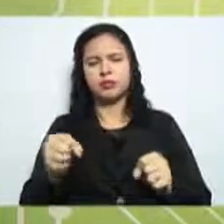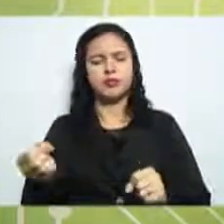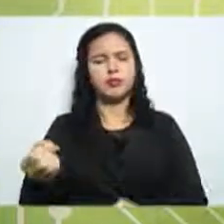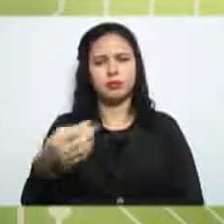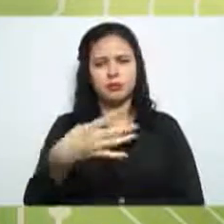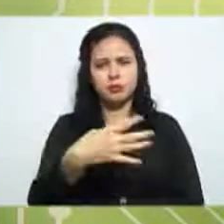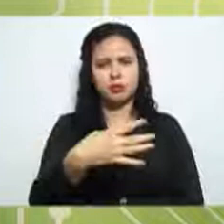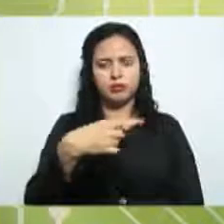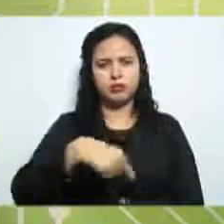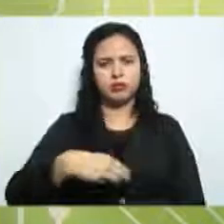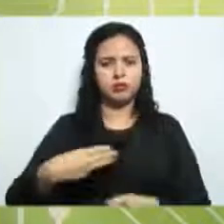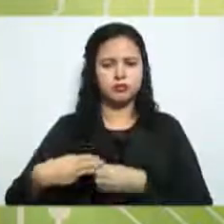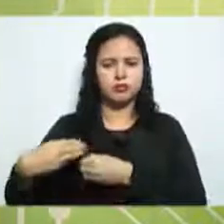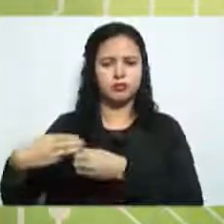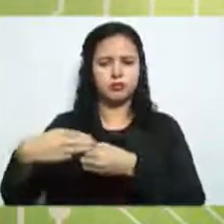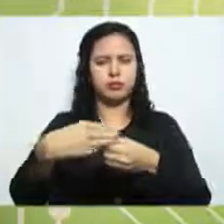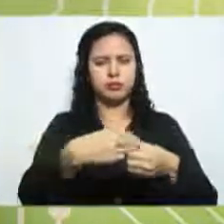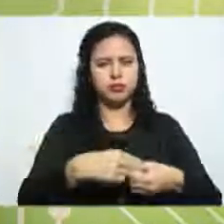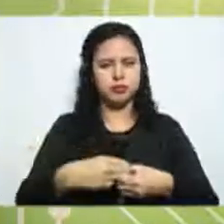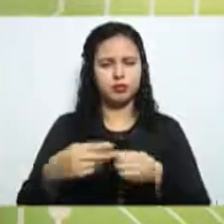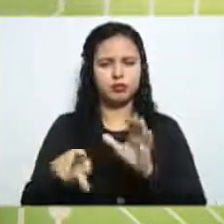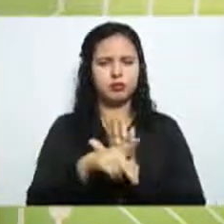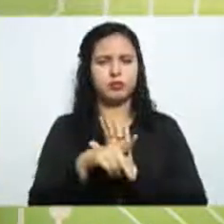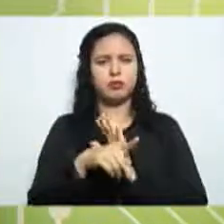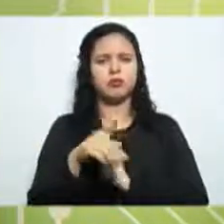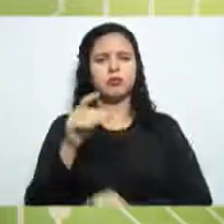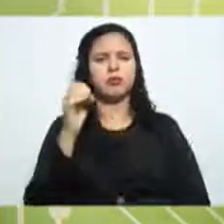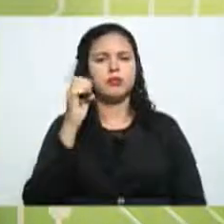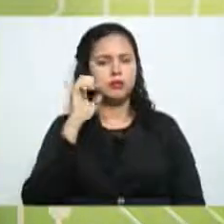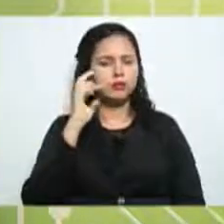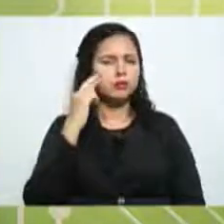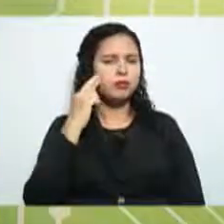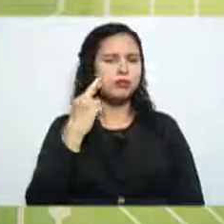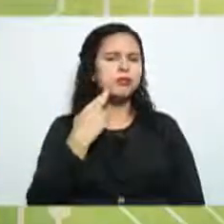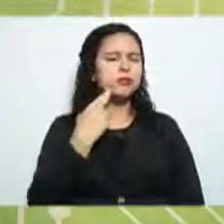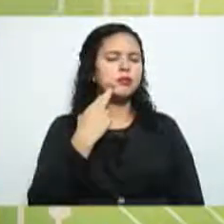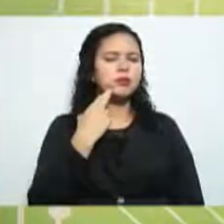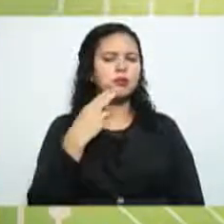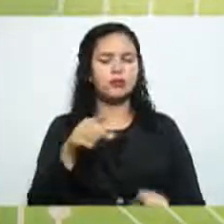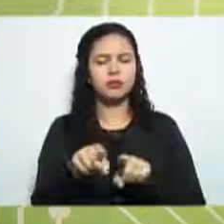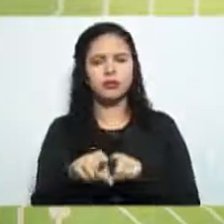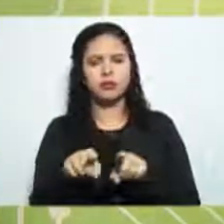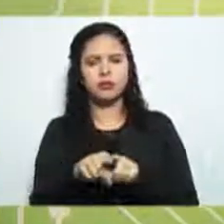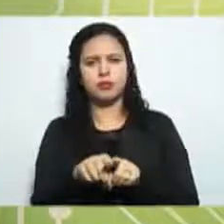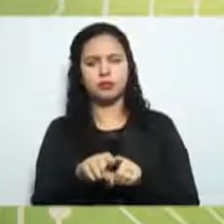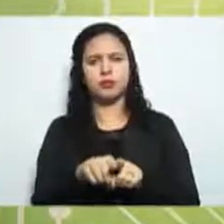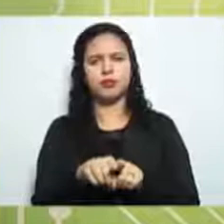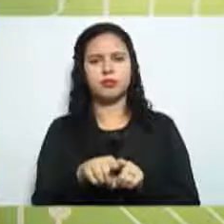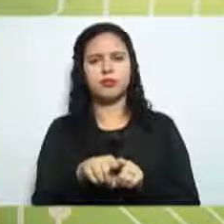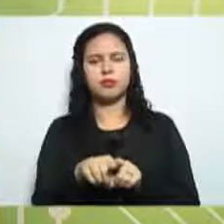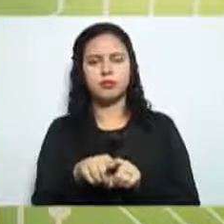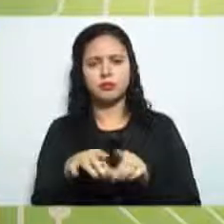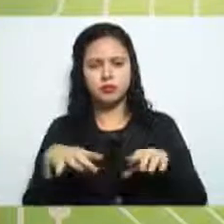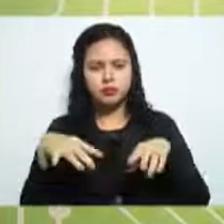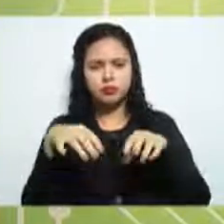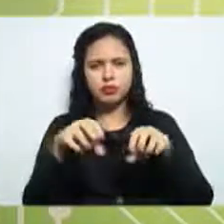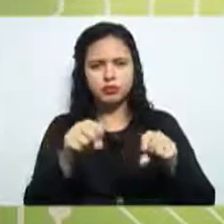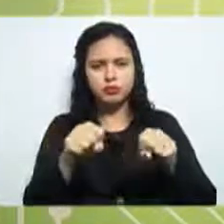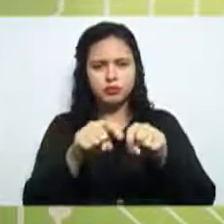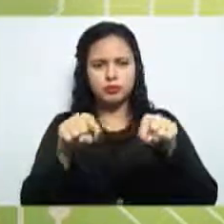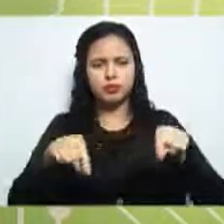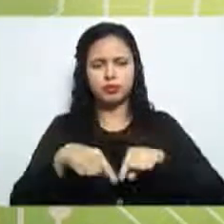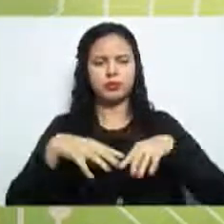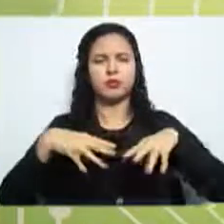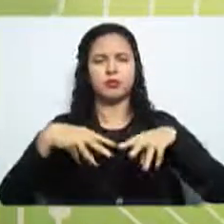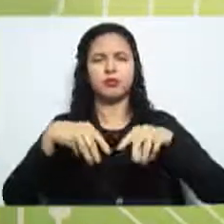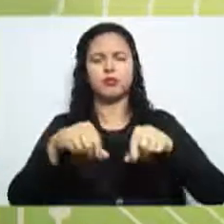a municípios do nosso estado, aglomeração urbana e também deu ocupação territorial